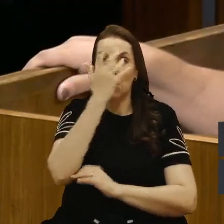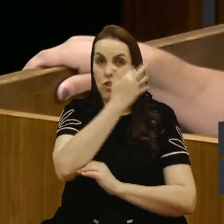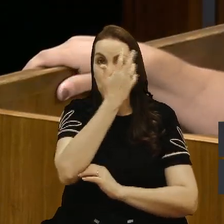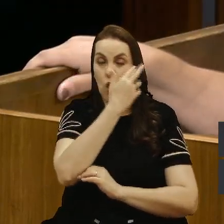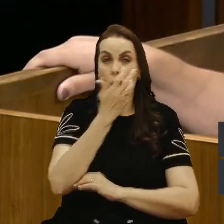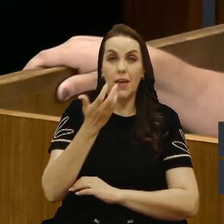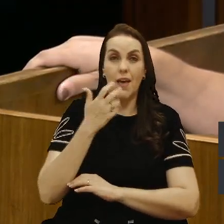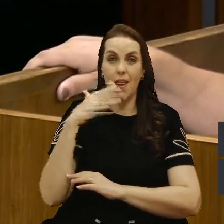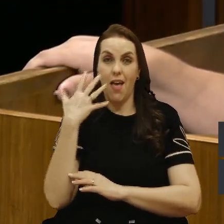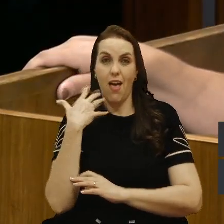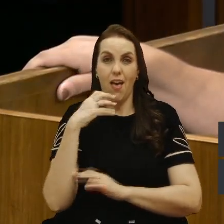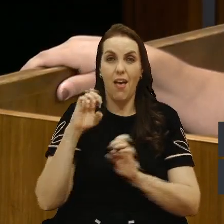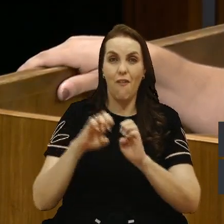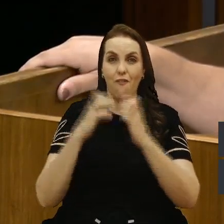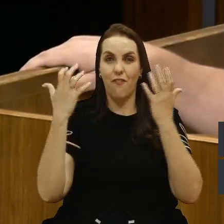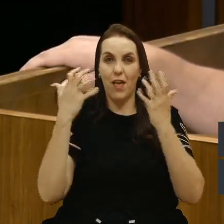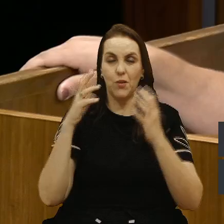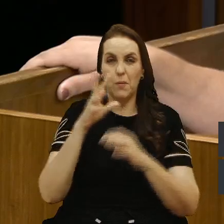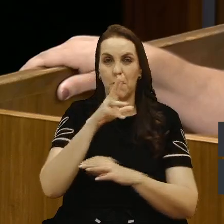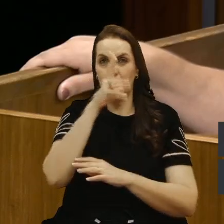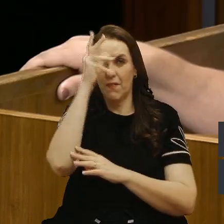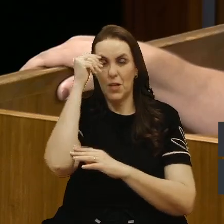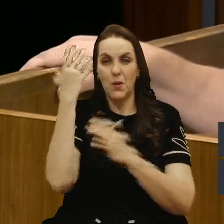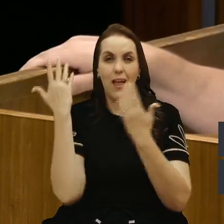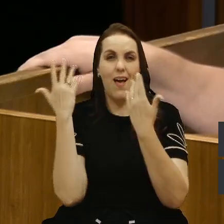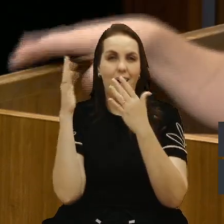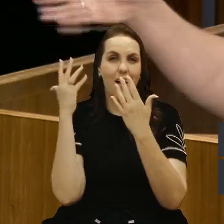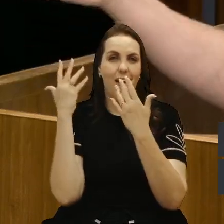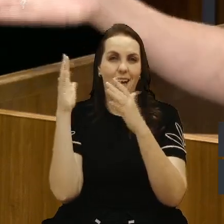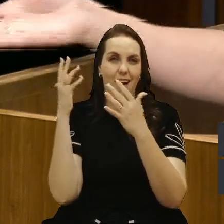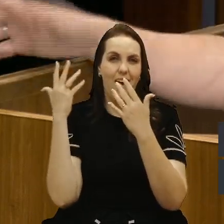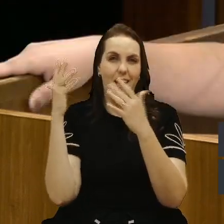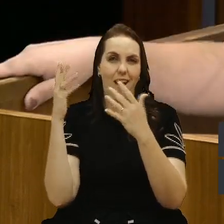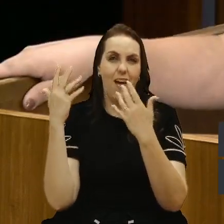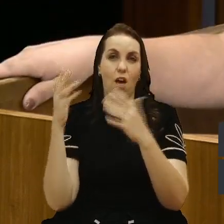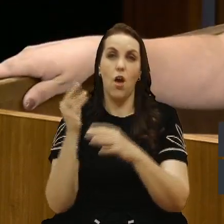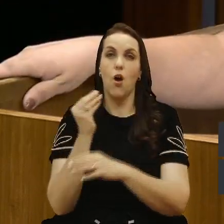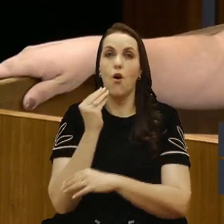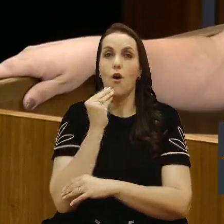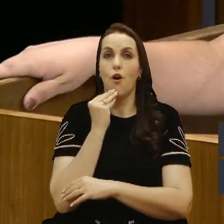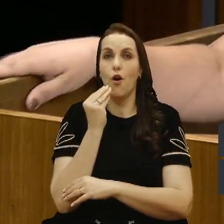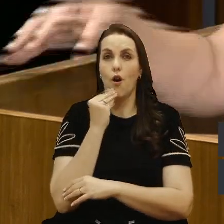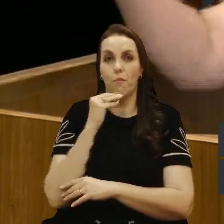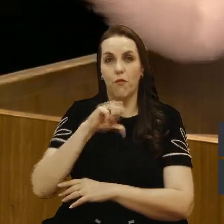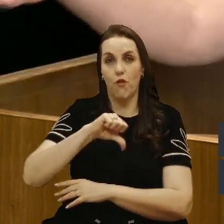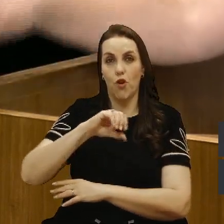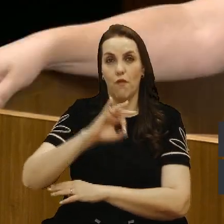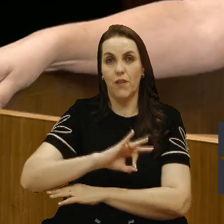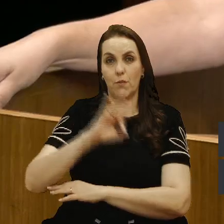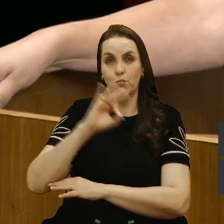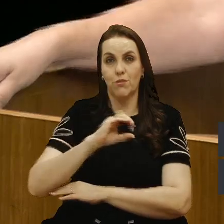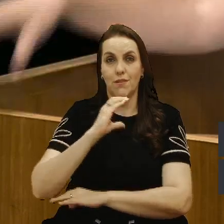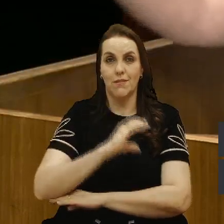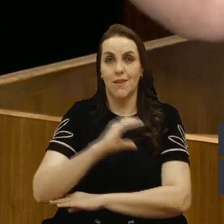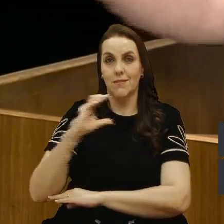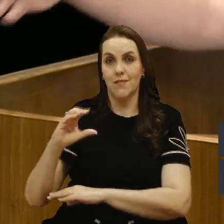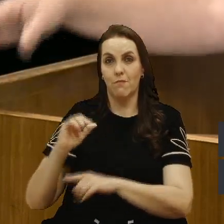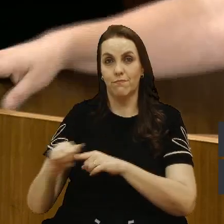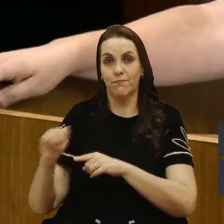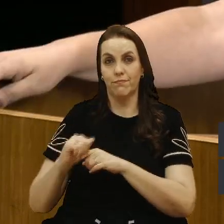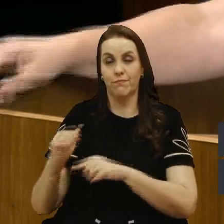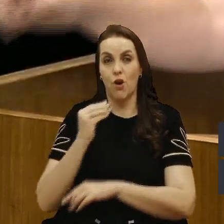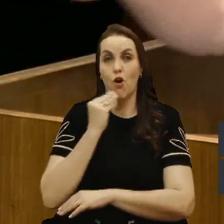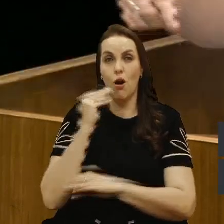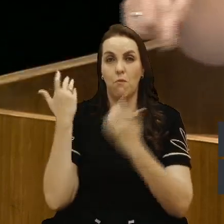em evento da prefeitura. Lá o aplauso vai ser bem alto. Lá 90% era CC, então, obviamente, o aplauso vai ser